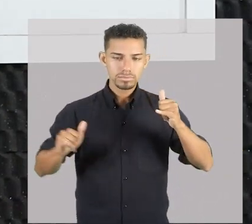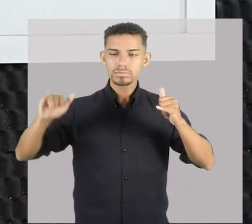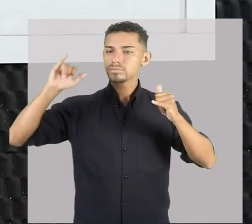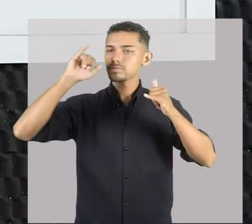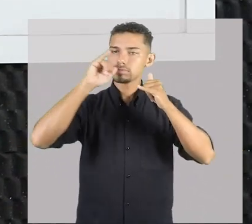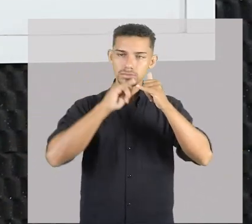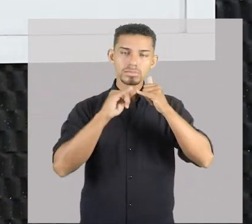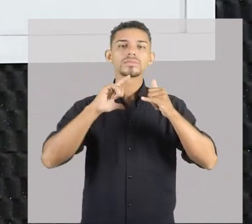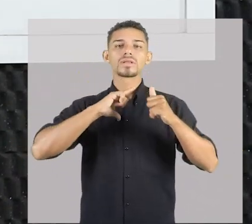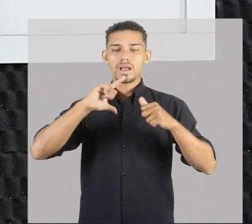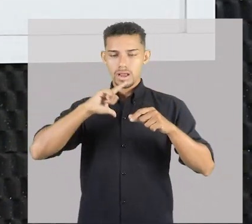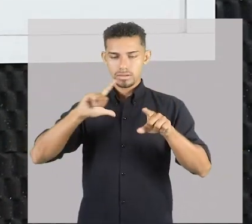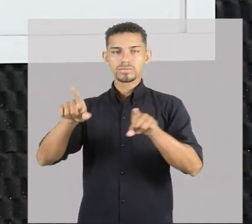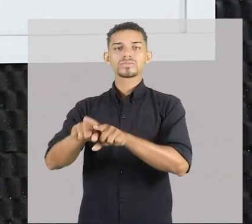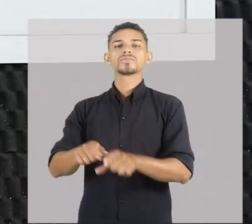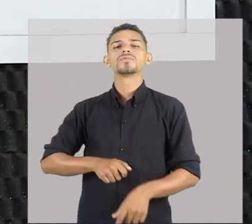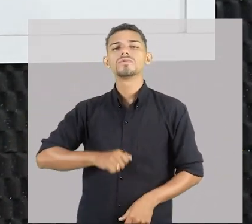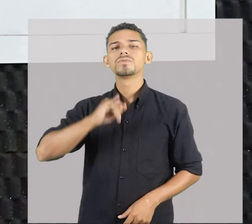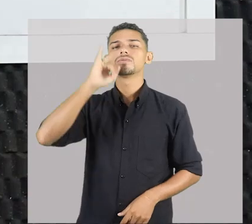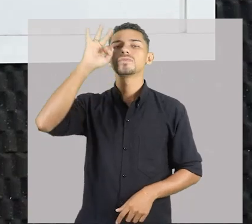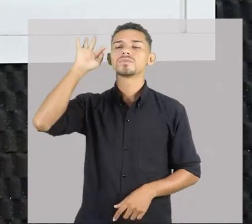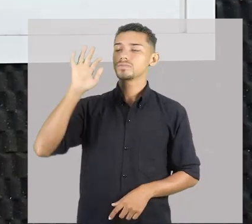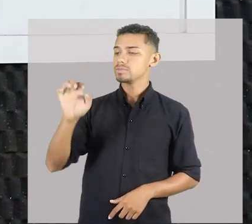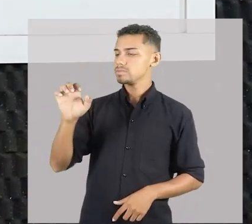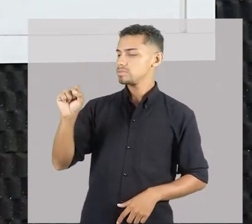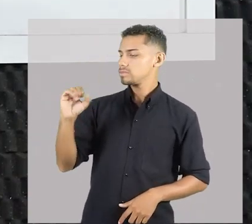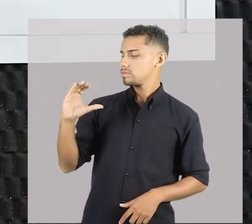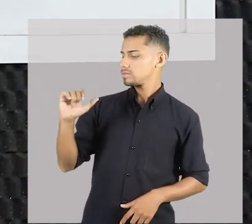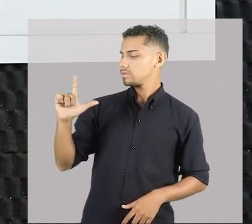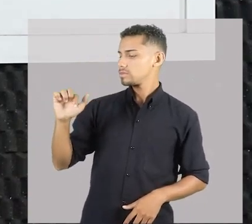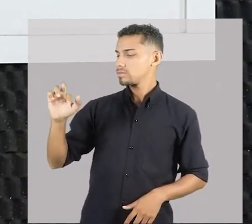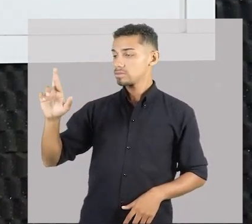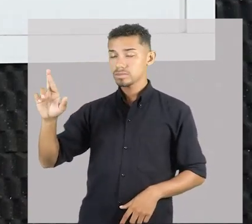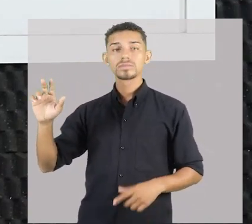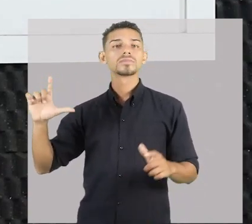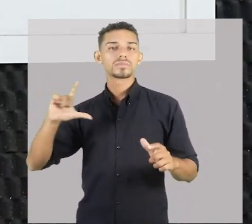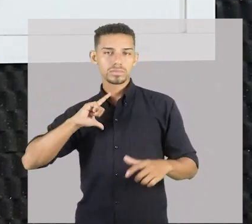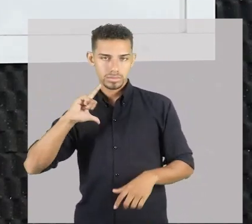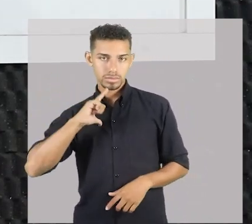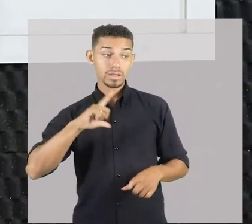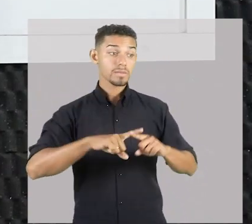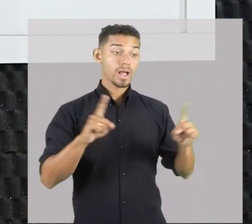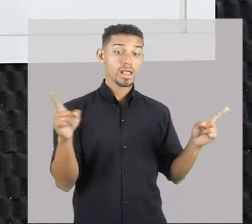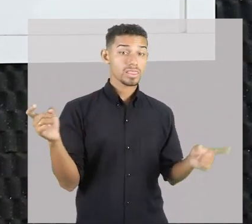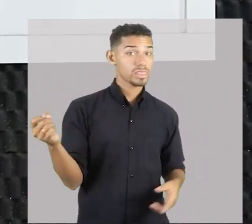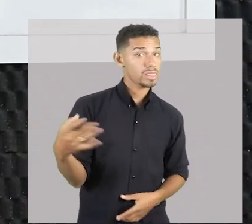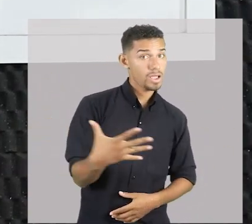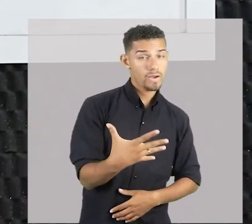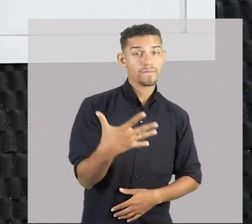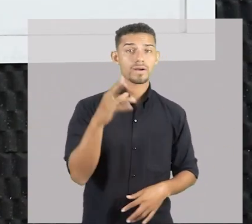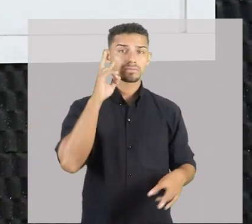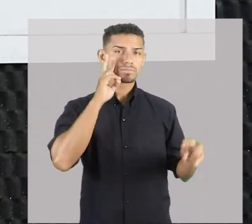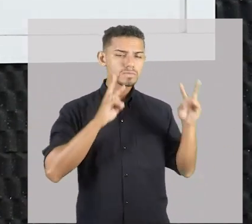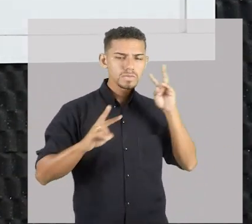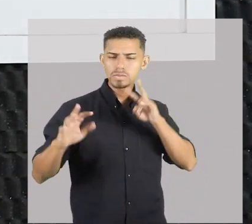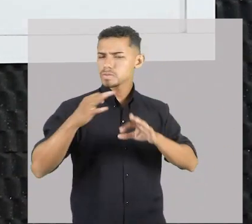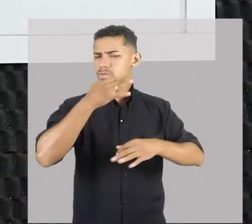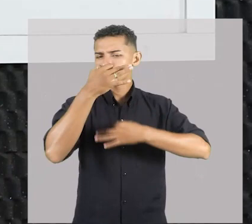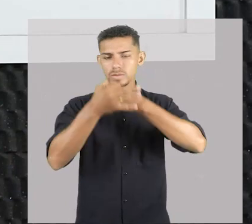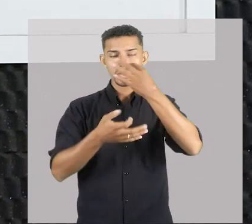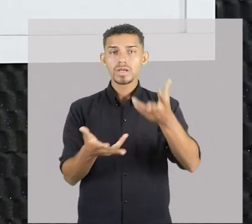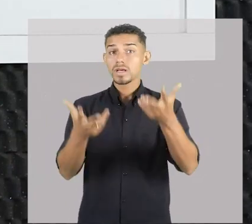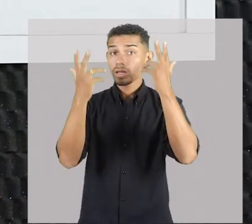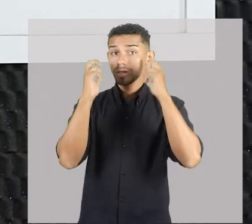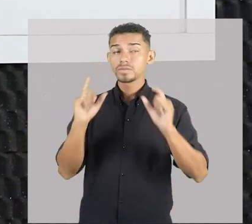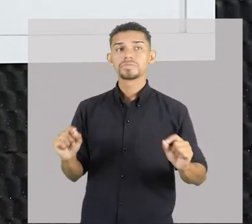tenho velocidade escalar? Tem. Porém, agora nós teremos também uma nova visão.